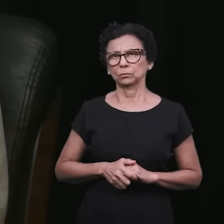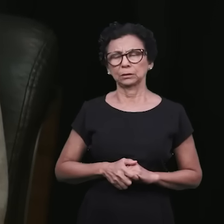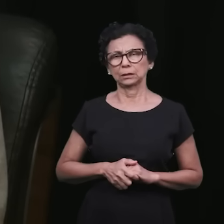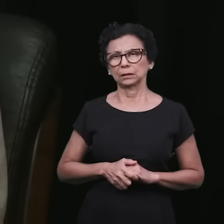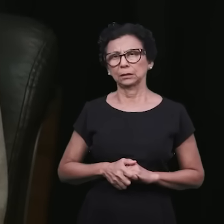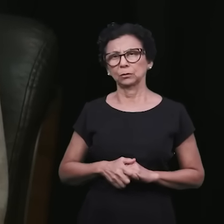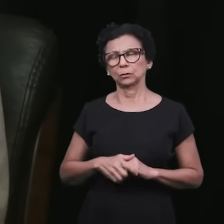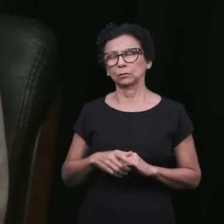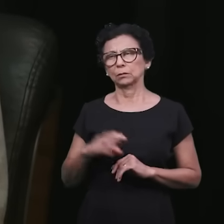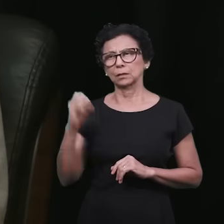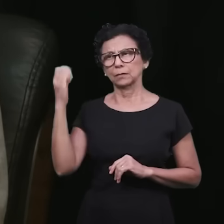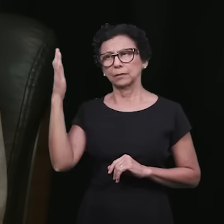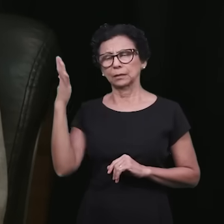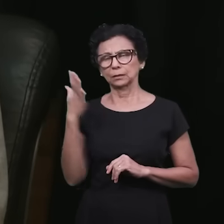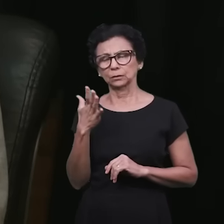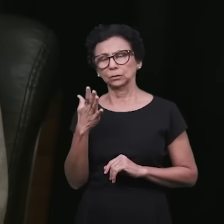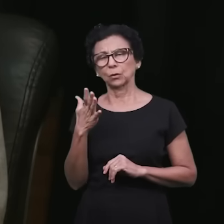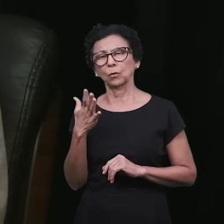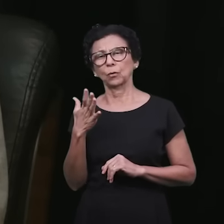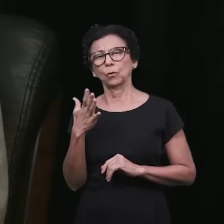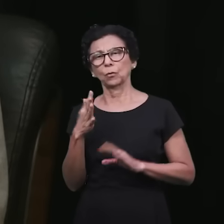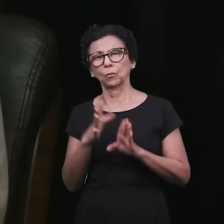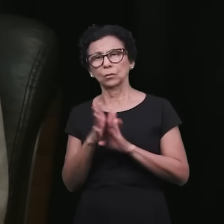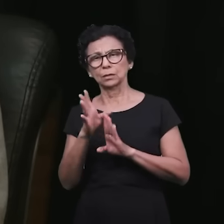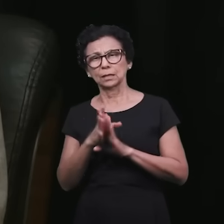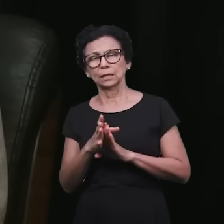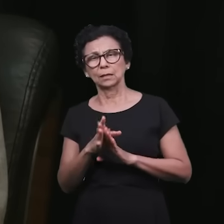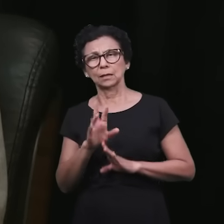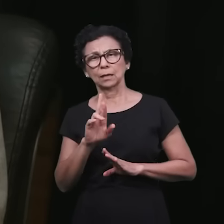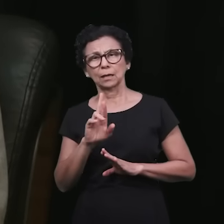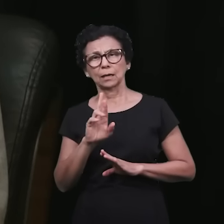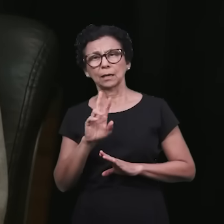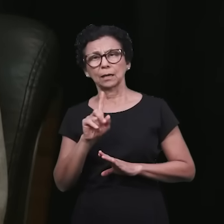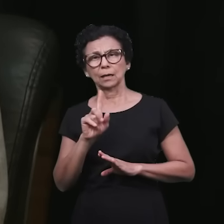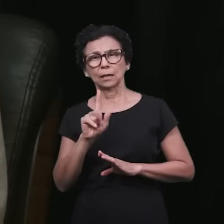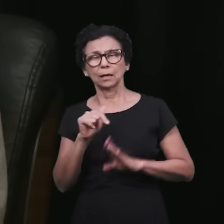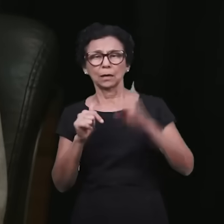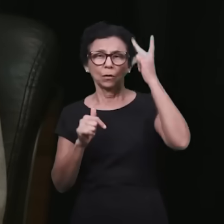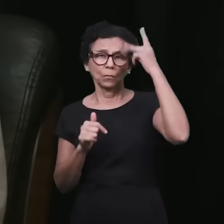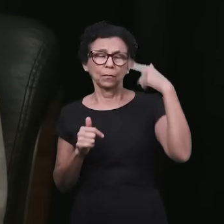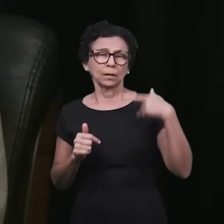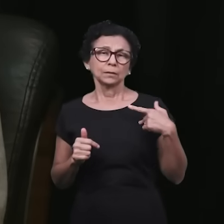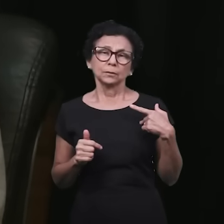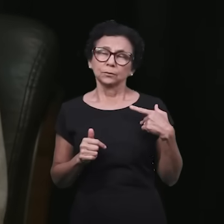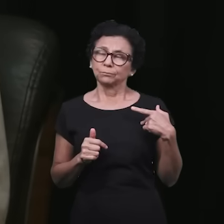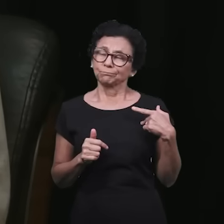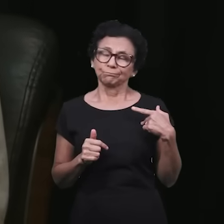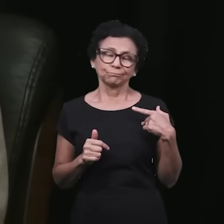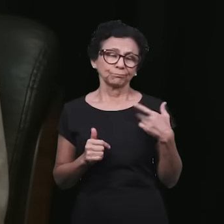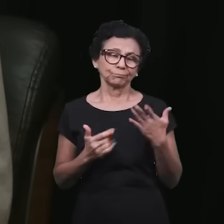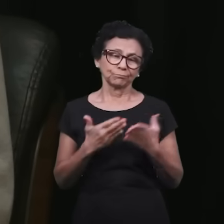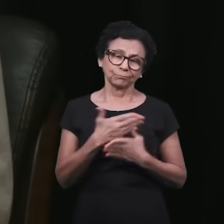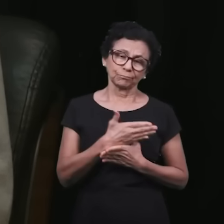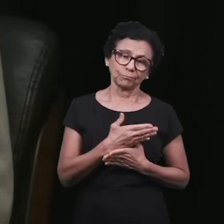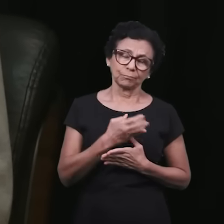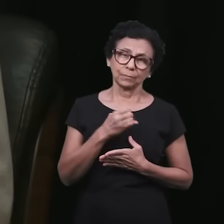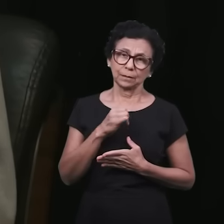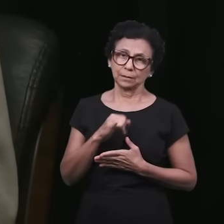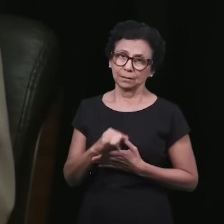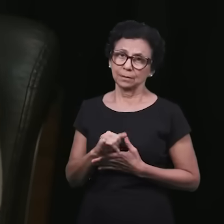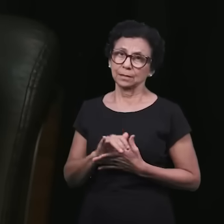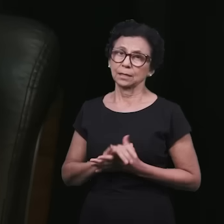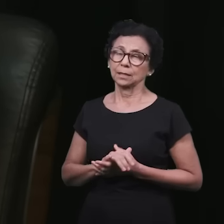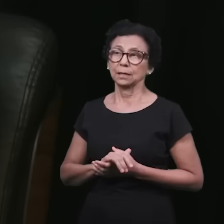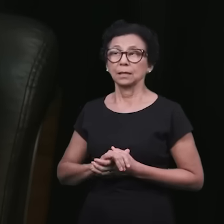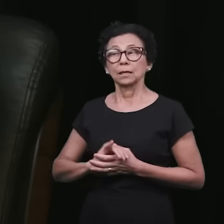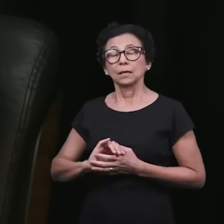dificuldade. Agora, se o pastor ele levar alguma orientação que não for da parte do Senhor, aí é ele que está em dificuldade. Exatamente. É